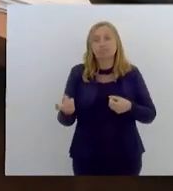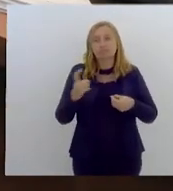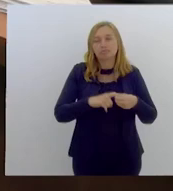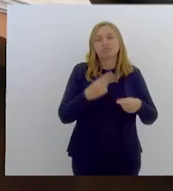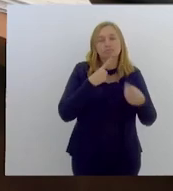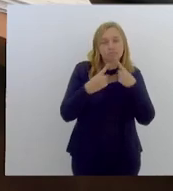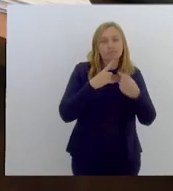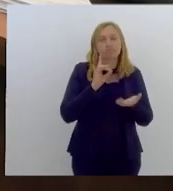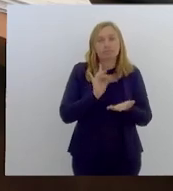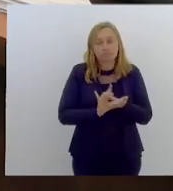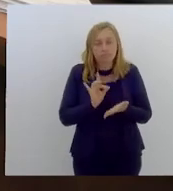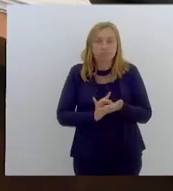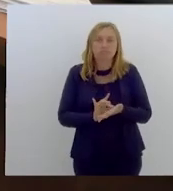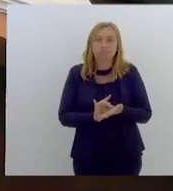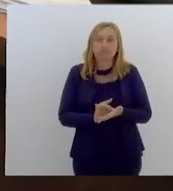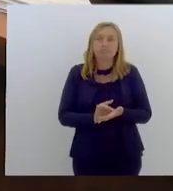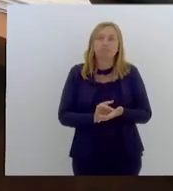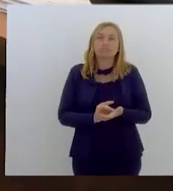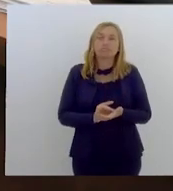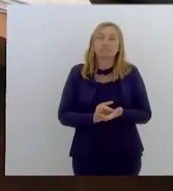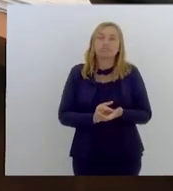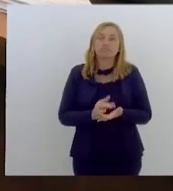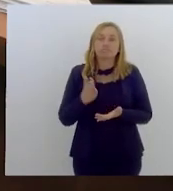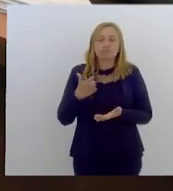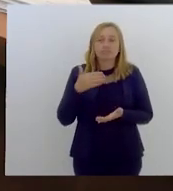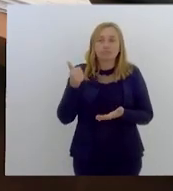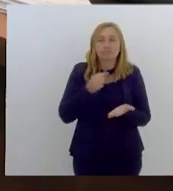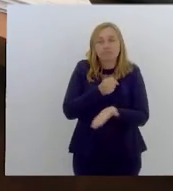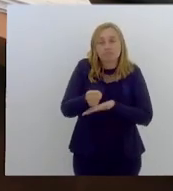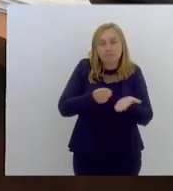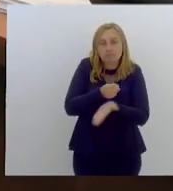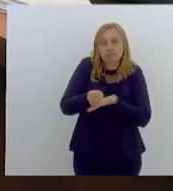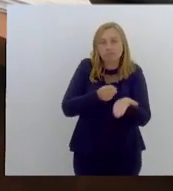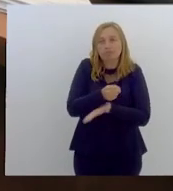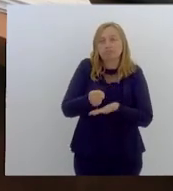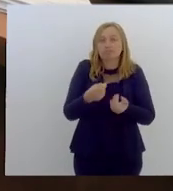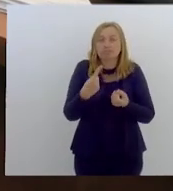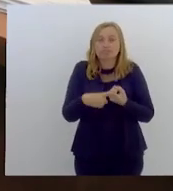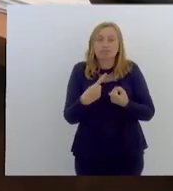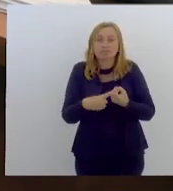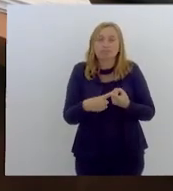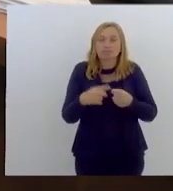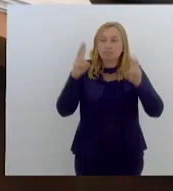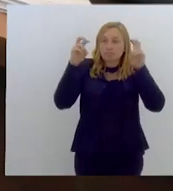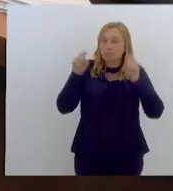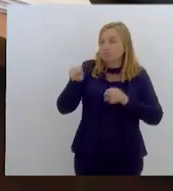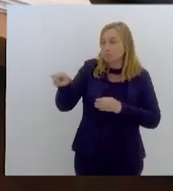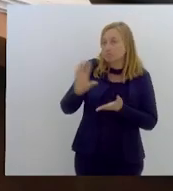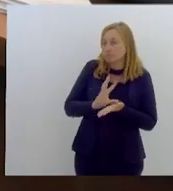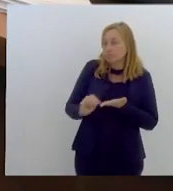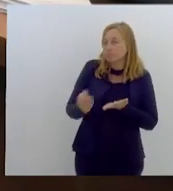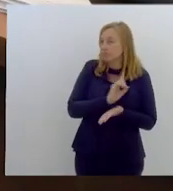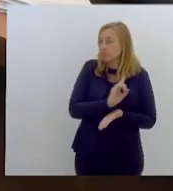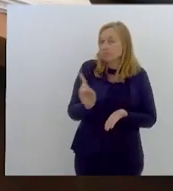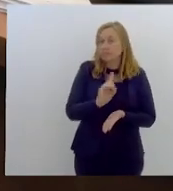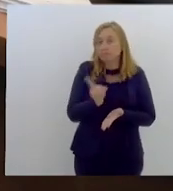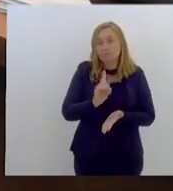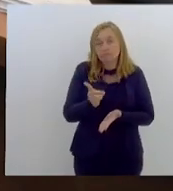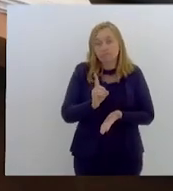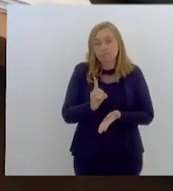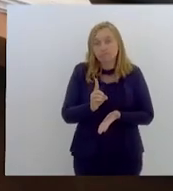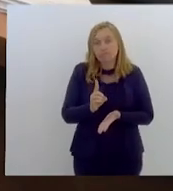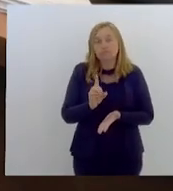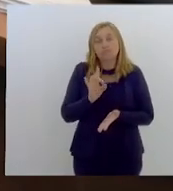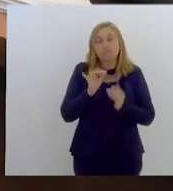discutir realmente, para que nós tivéssemos um melhor embasamento. Porque a matéria não está nem na pauta. Não, eu sei que não, mas eu só